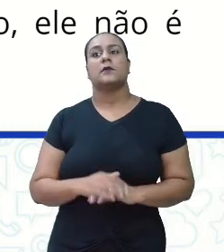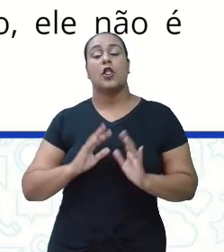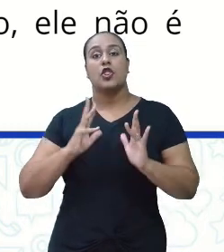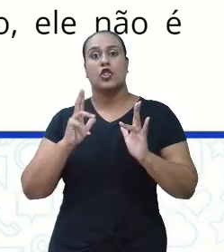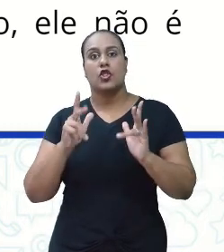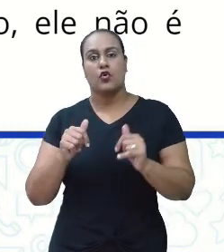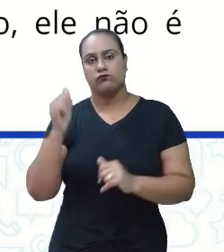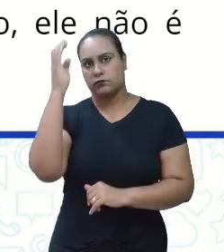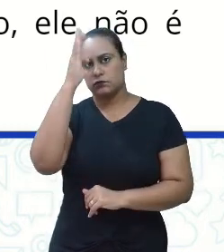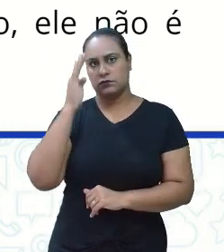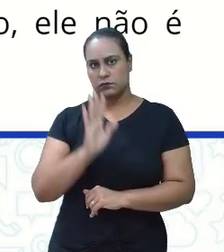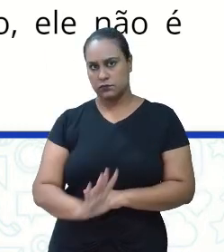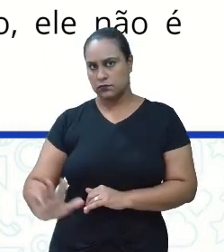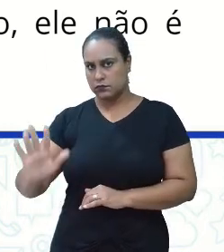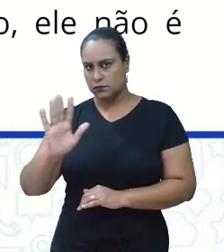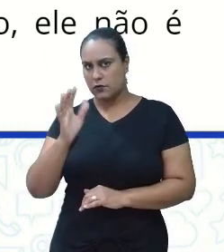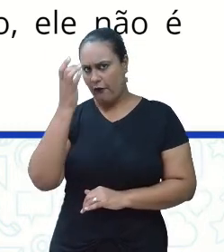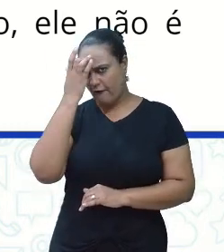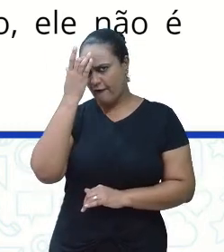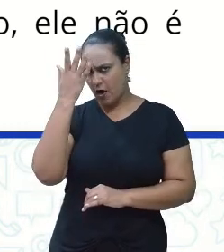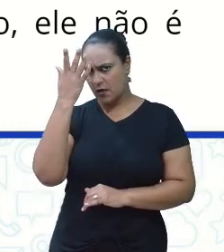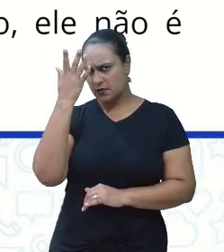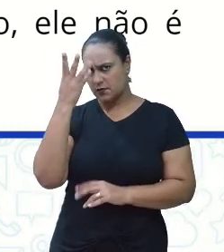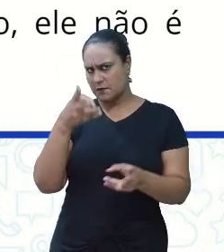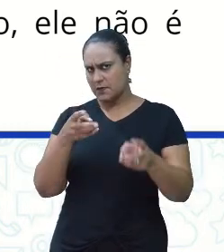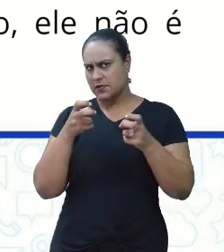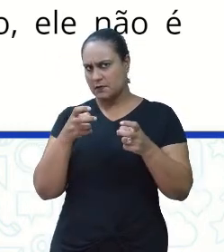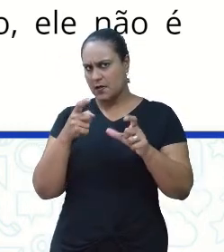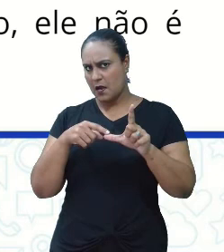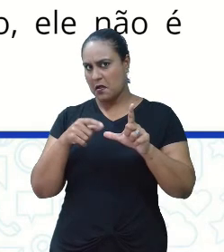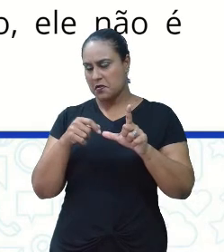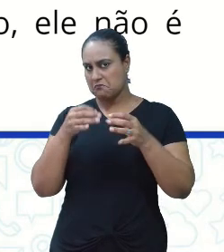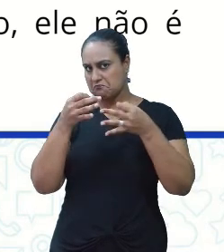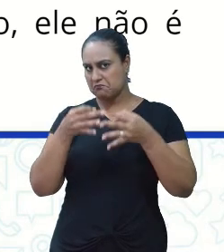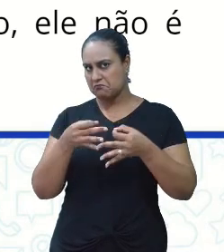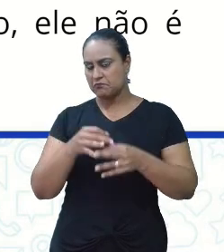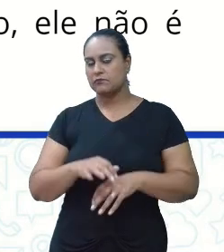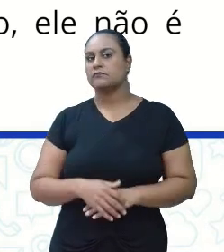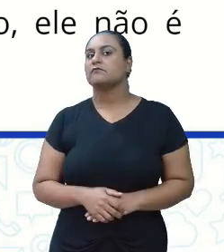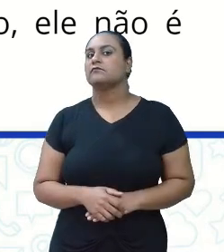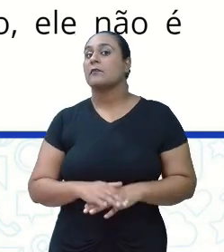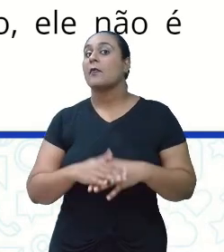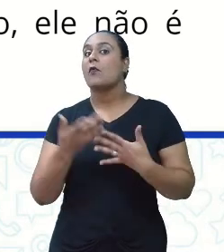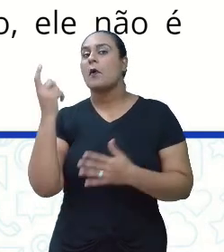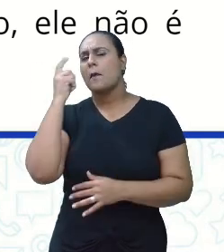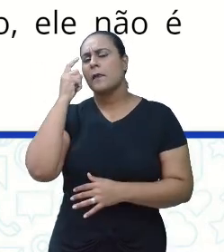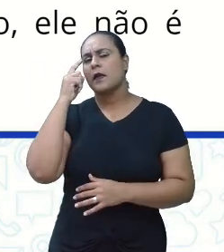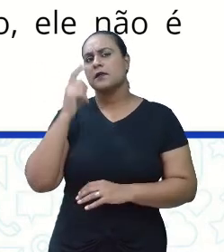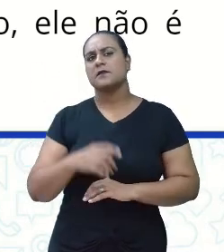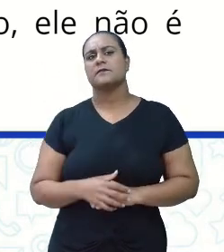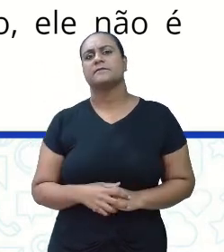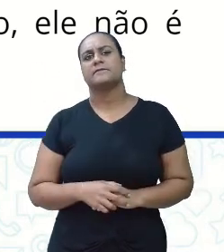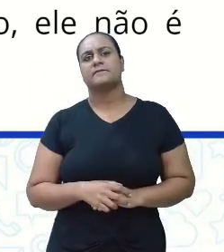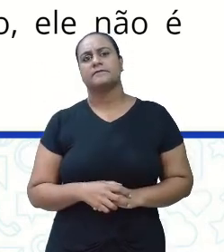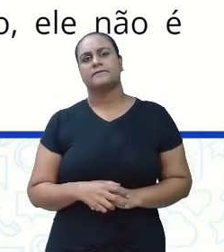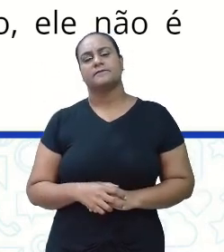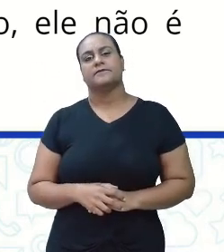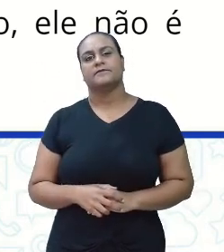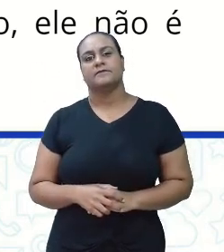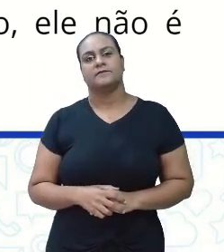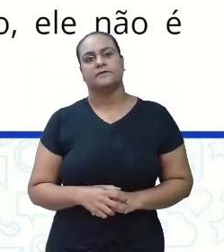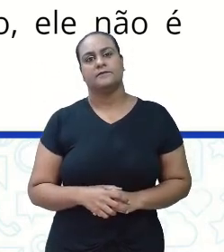brasileiro. Ficou fácil agora saber, né? Ficou fácil, não foi? Saber qual é, qual é. Pense aí um pouquinho.